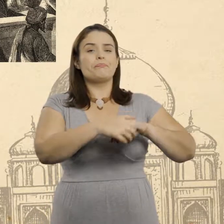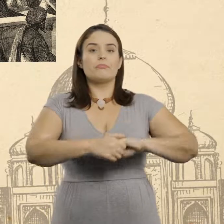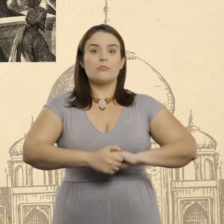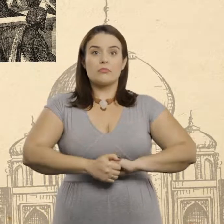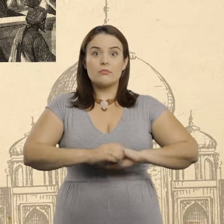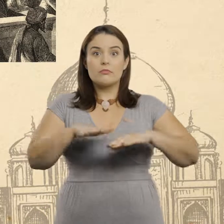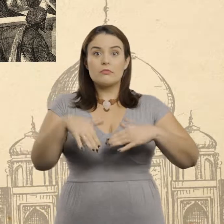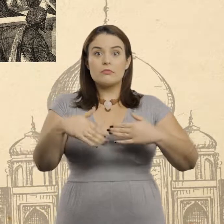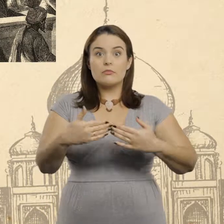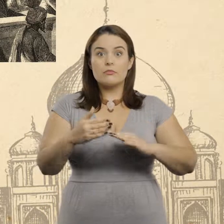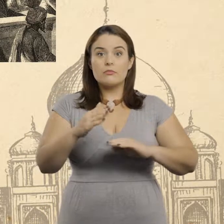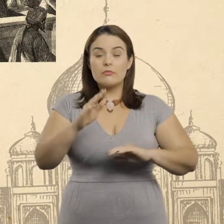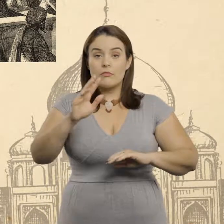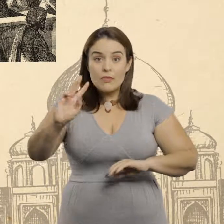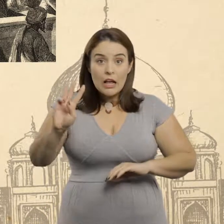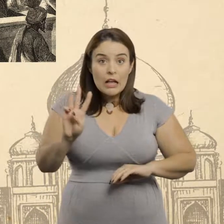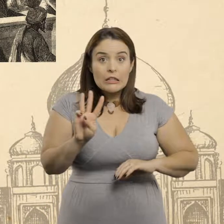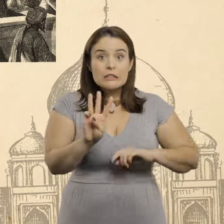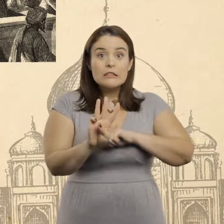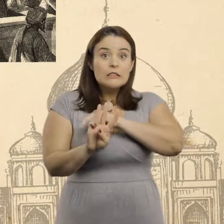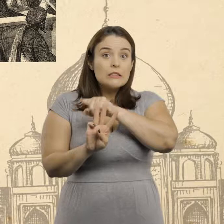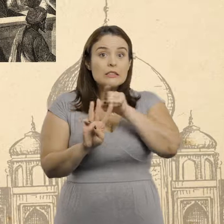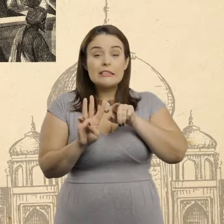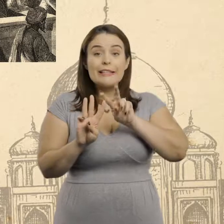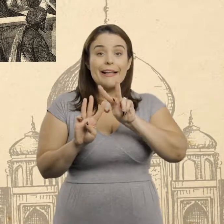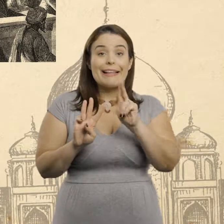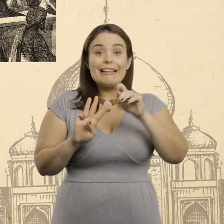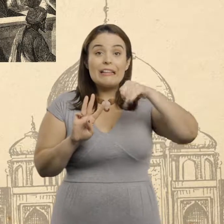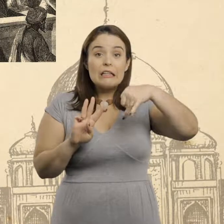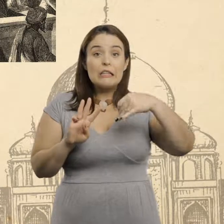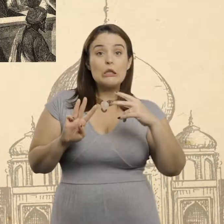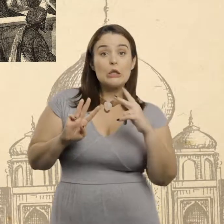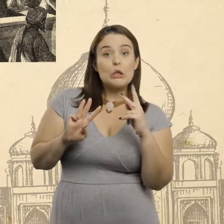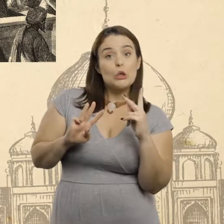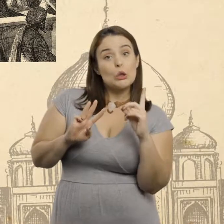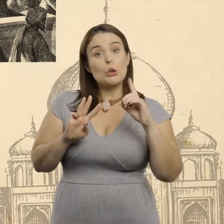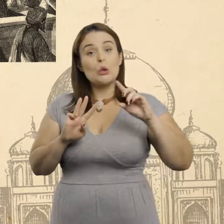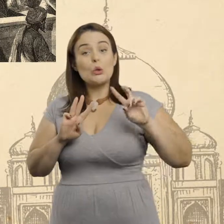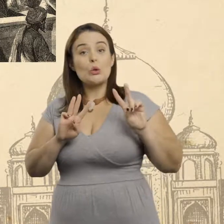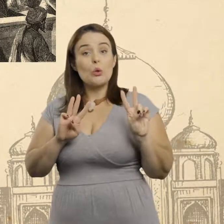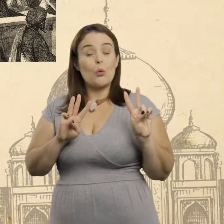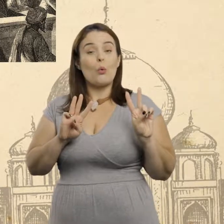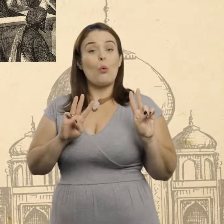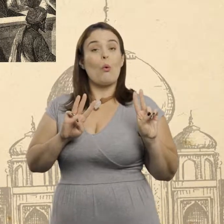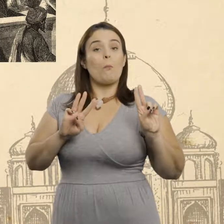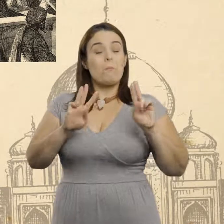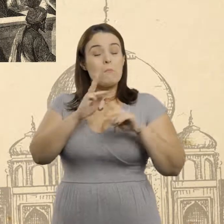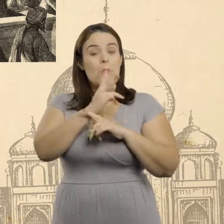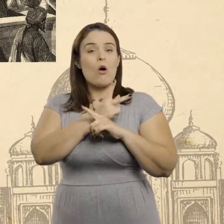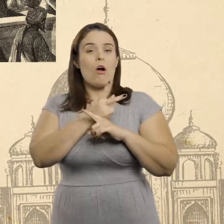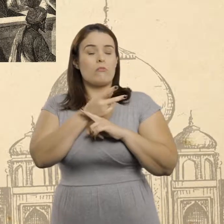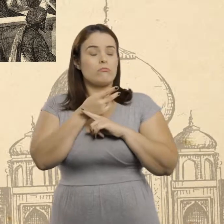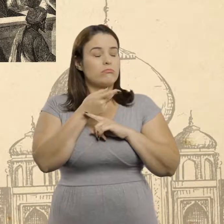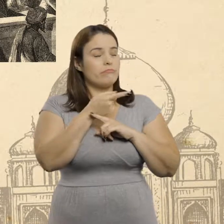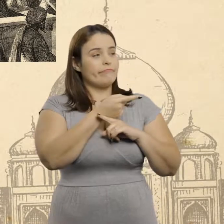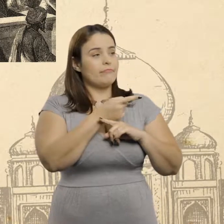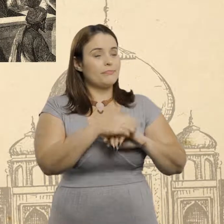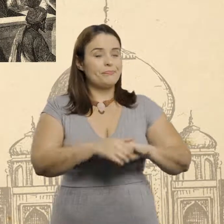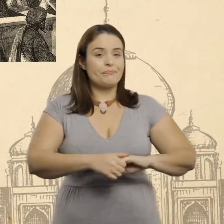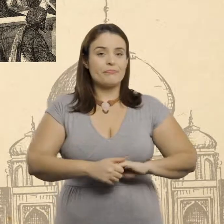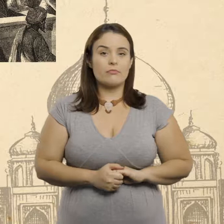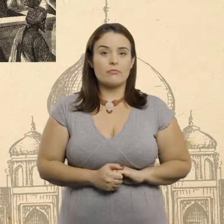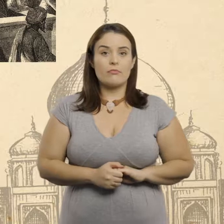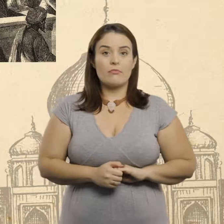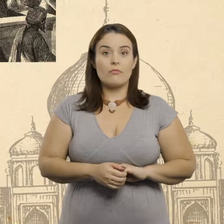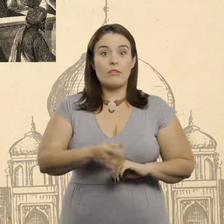hindus apareceram para o julgamento. O Sr. Fogg, Passepartout e Aouda reconheceram os homens hindus e contaram para a